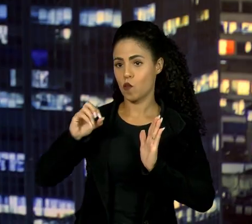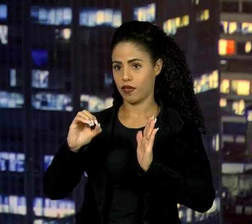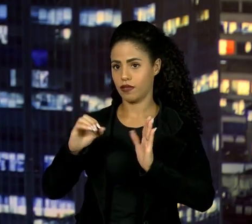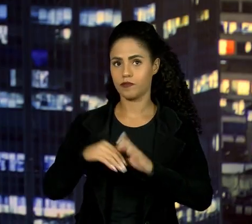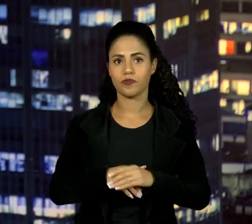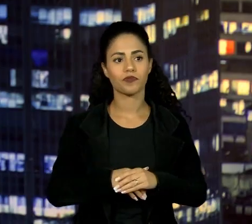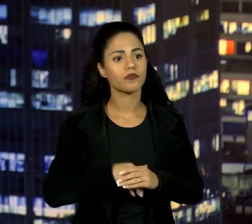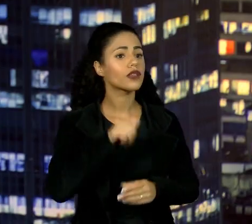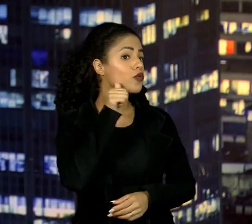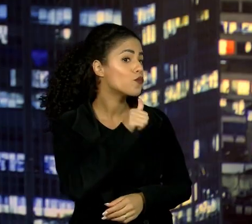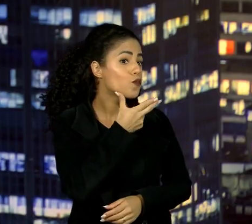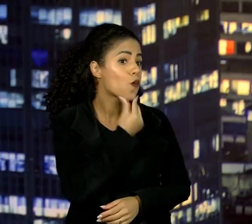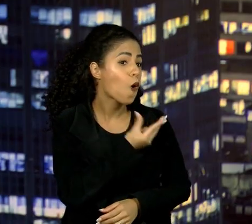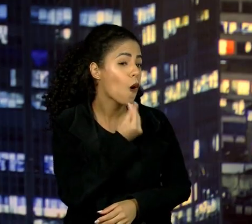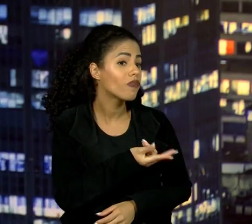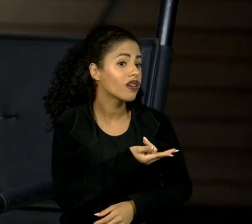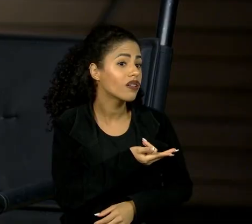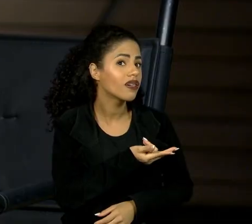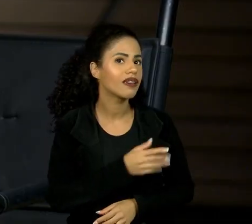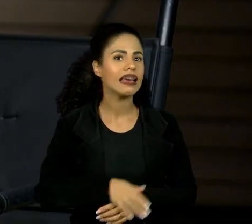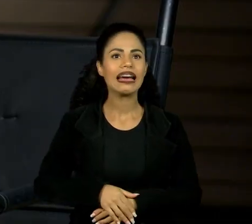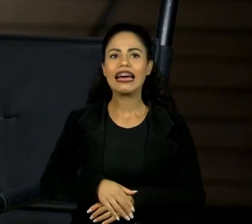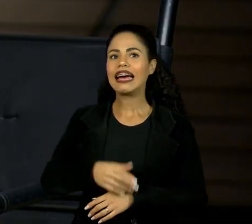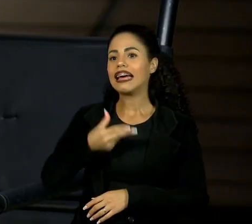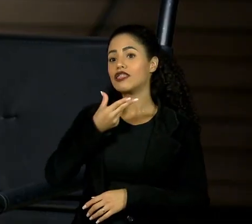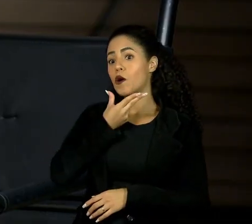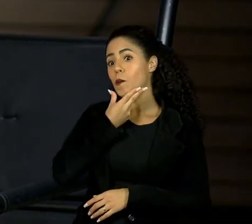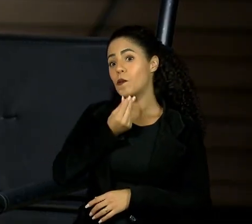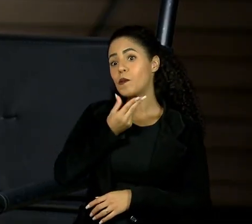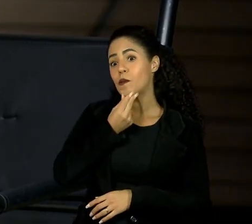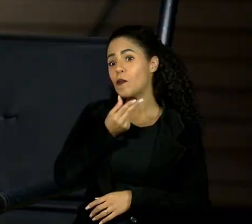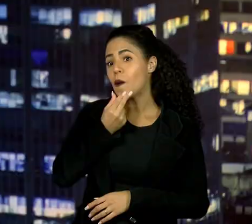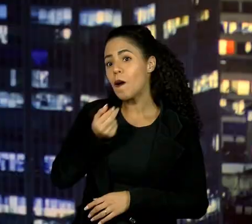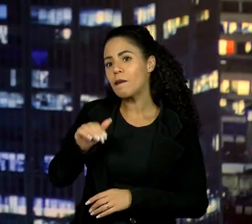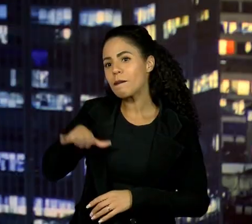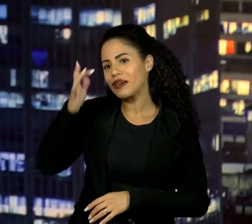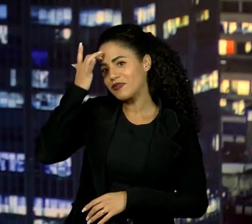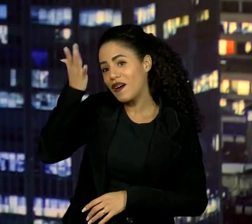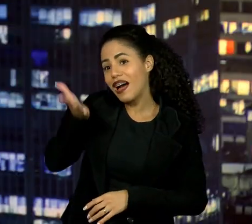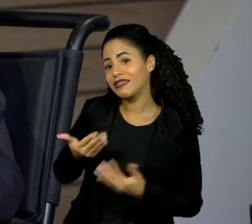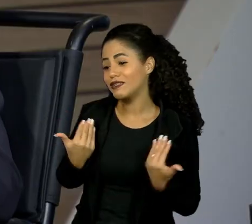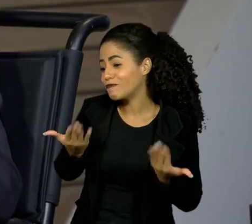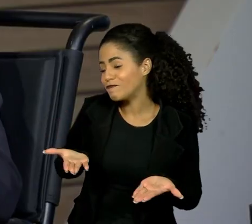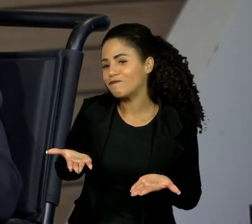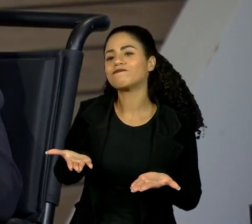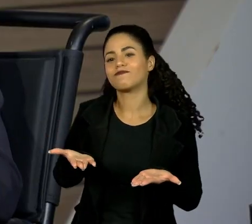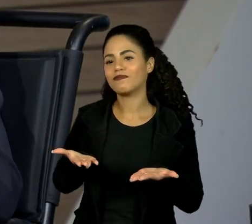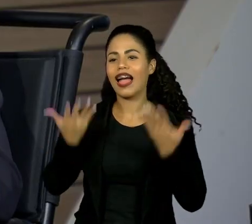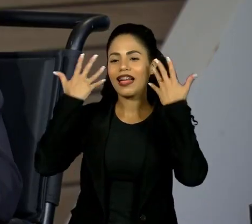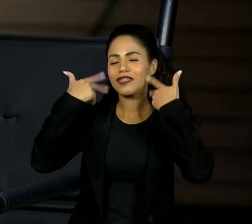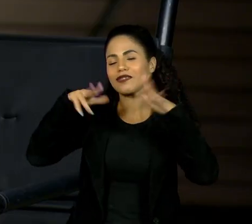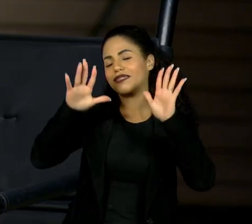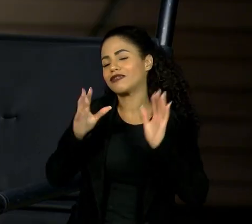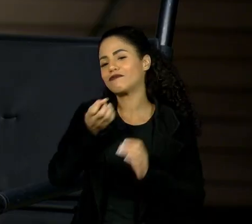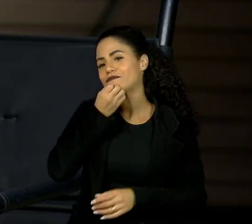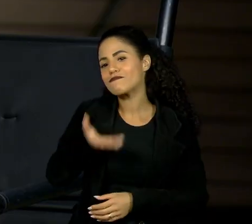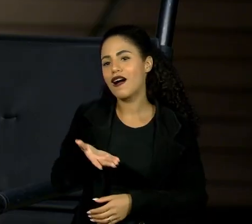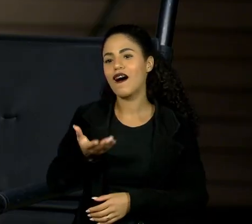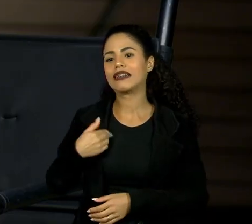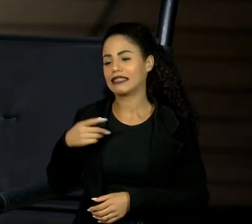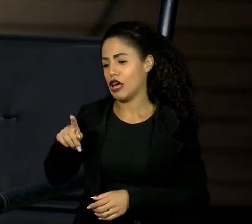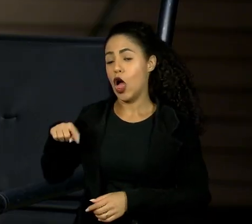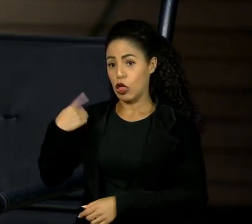homem? Para o homem é muito difícil. Para o homem não tem limite. A natureza foi mais boazinha. A natureza foi mais Pois é. boazinha. Ela não é